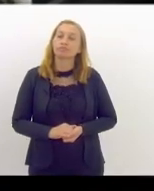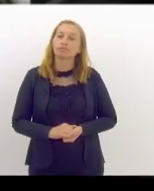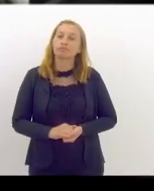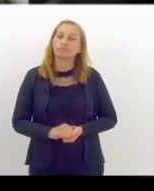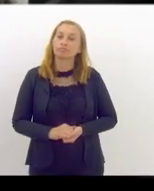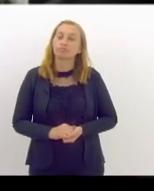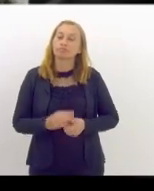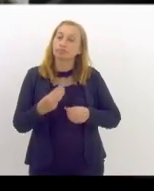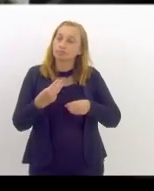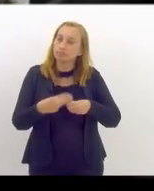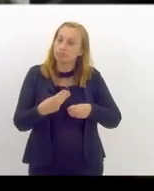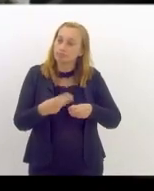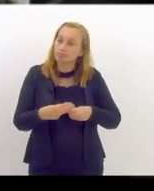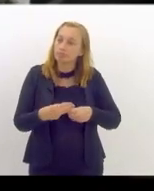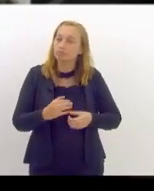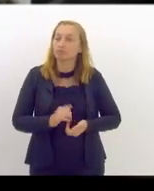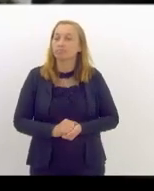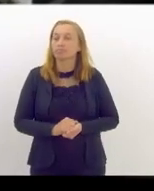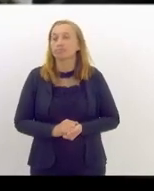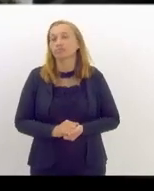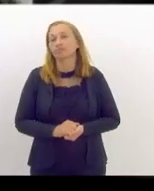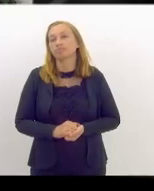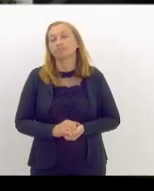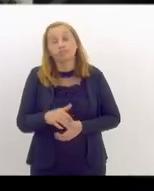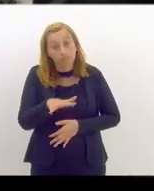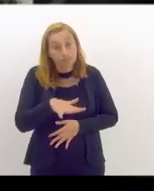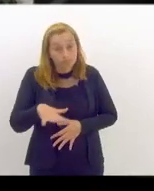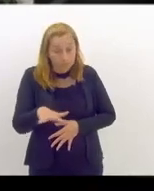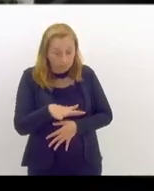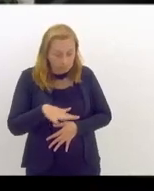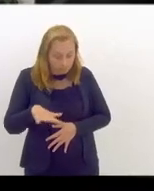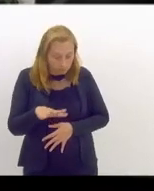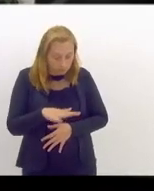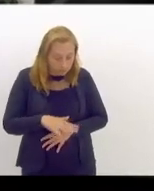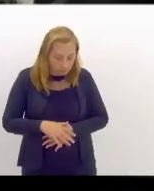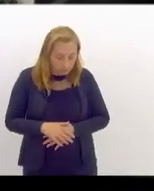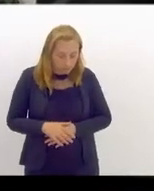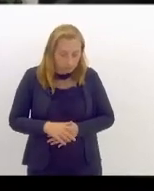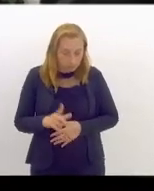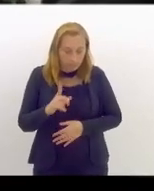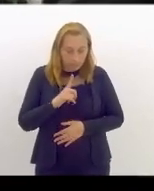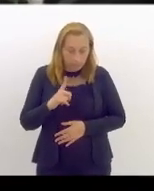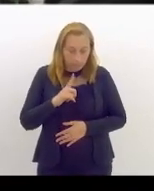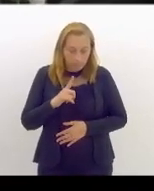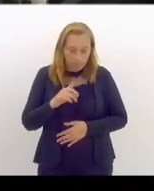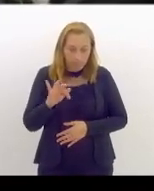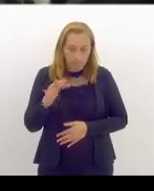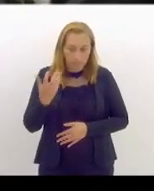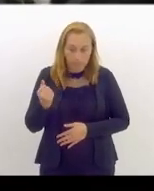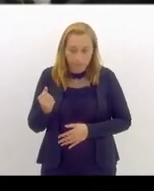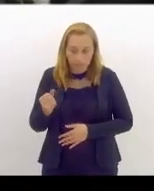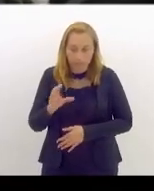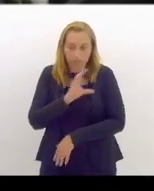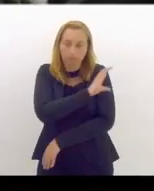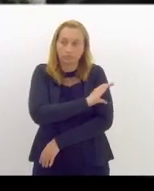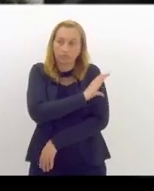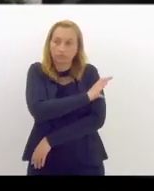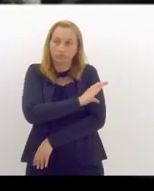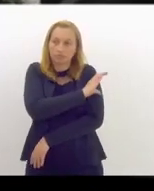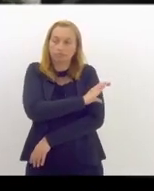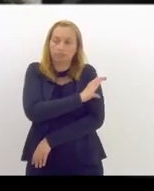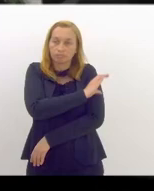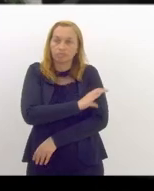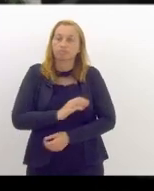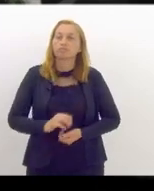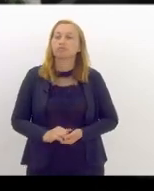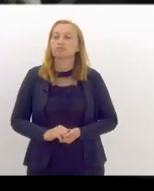os municípios e as áreas que tivesse na Bacia de Campos de Campos